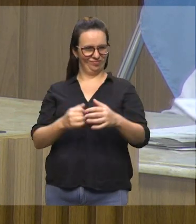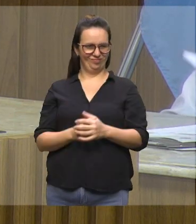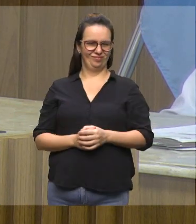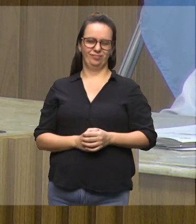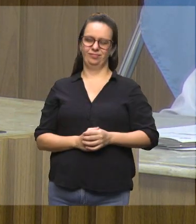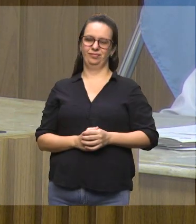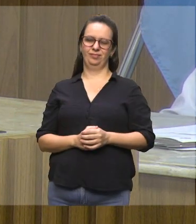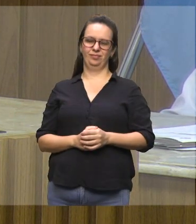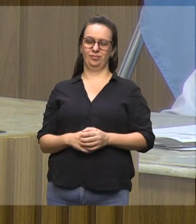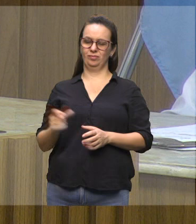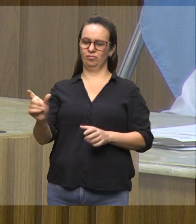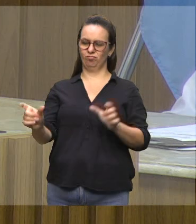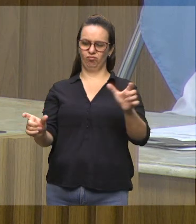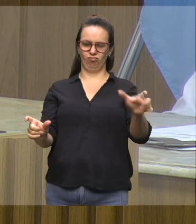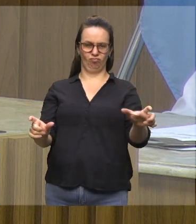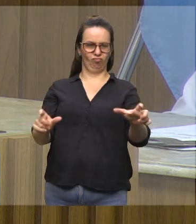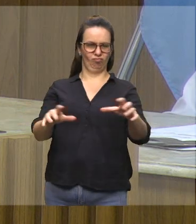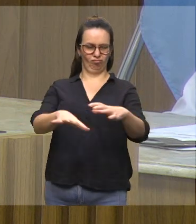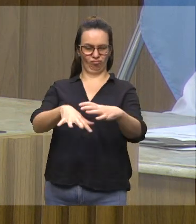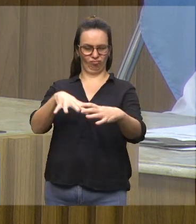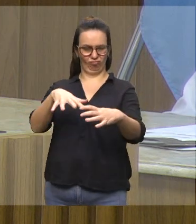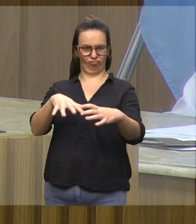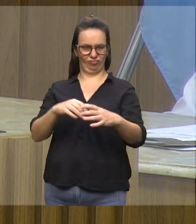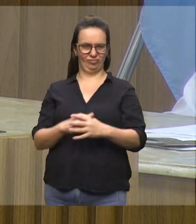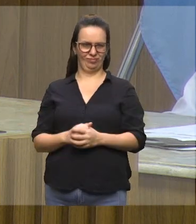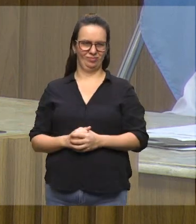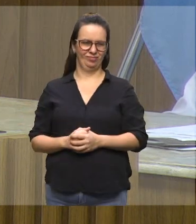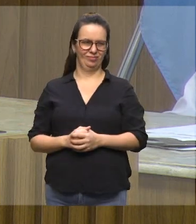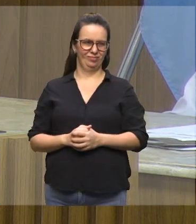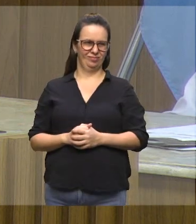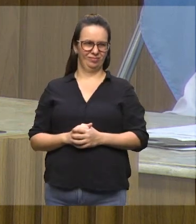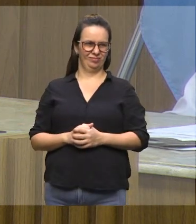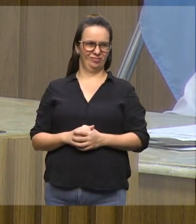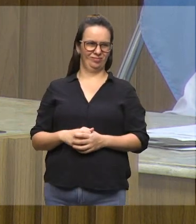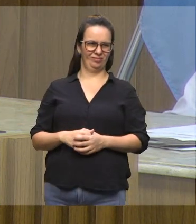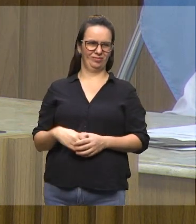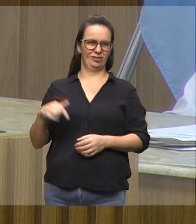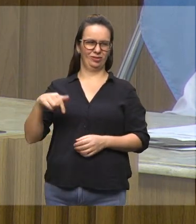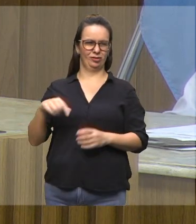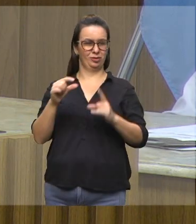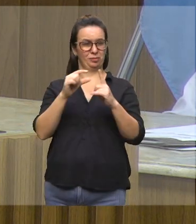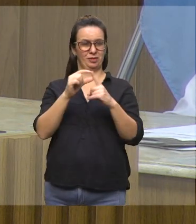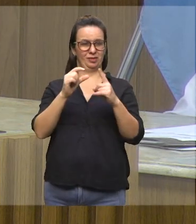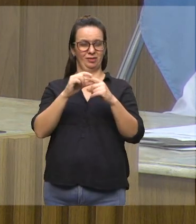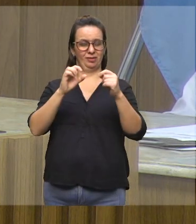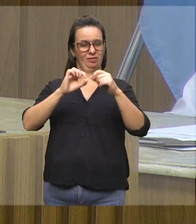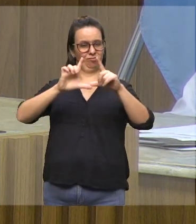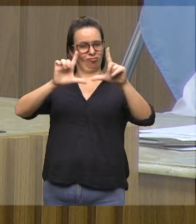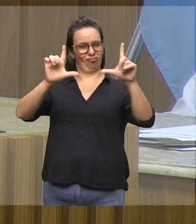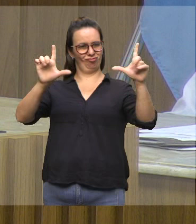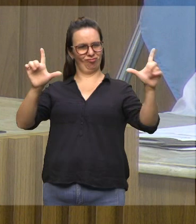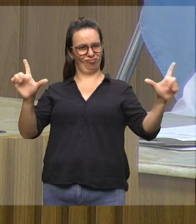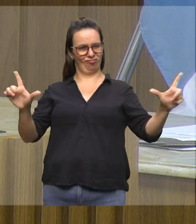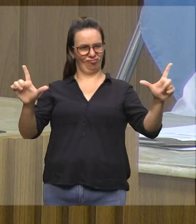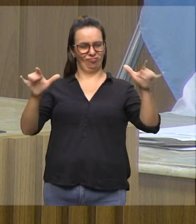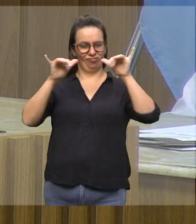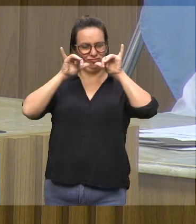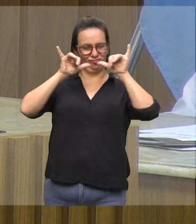senhores que estão aqui no plenário. E a fala hoje é livre, né, senhora presidente? Então,